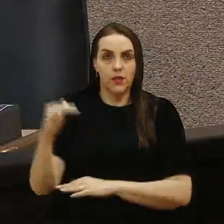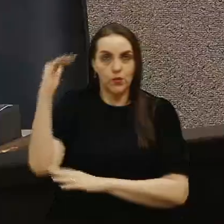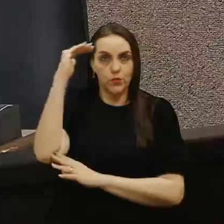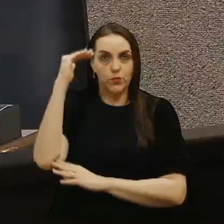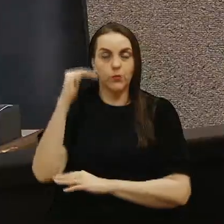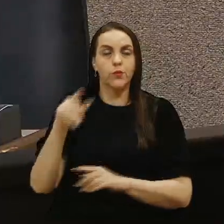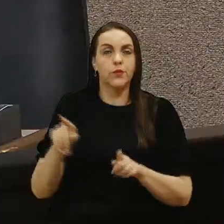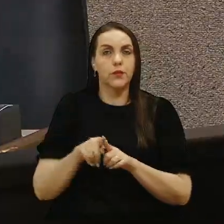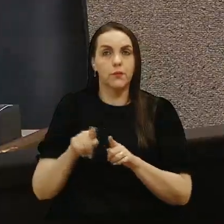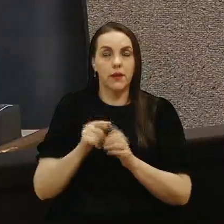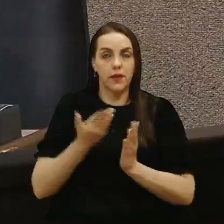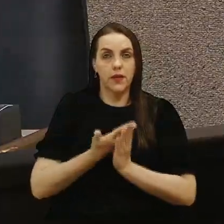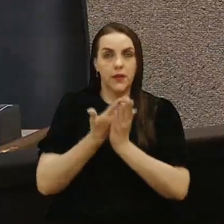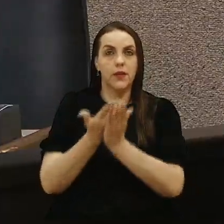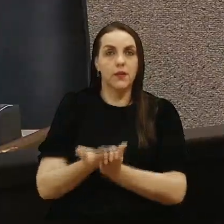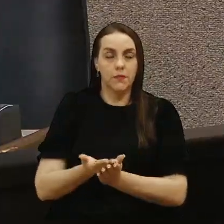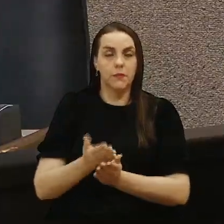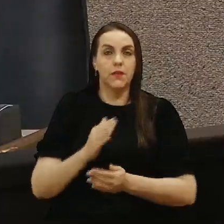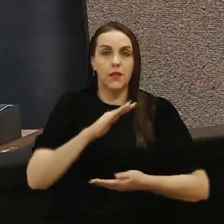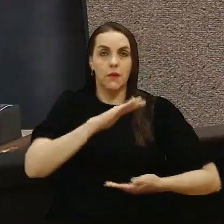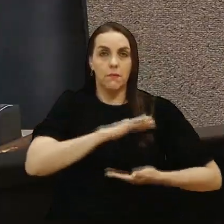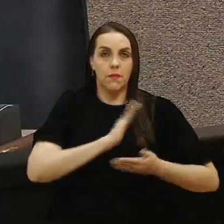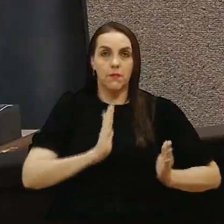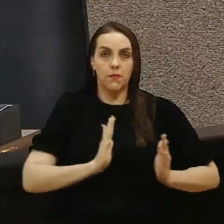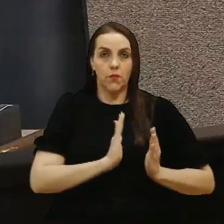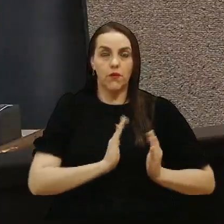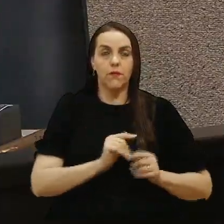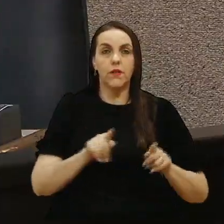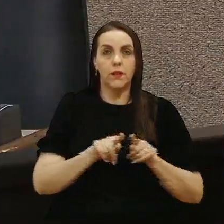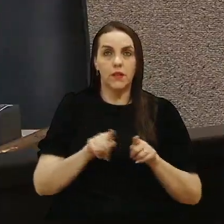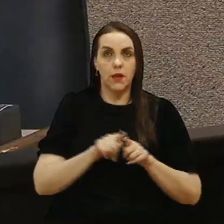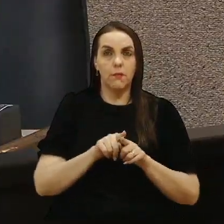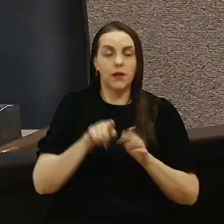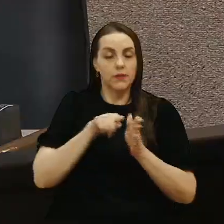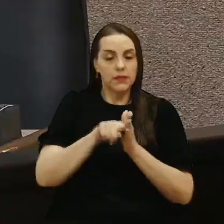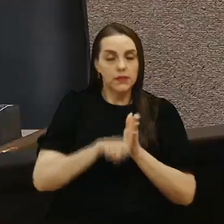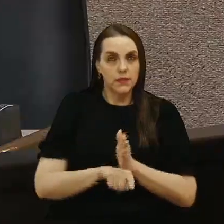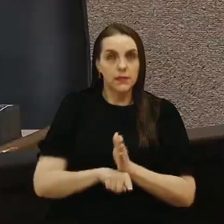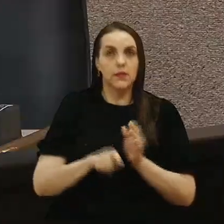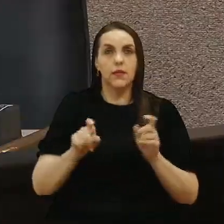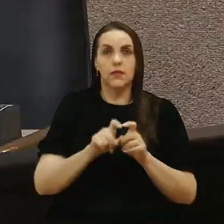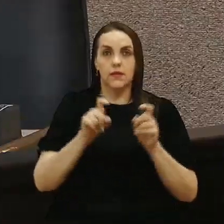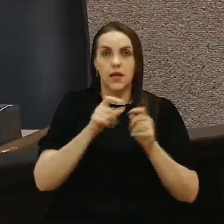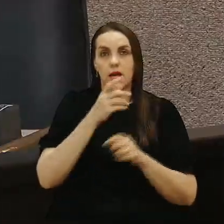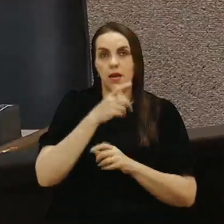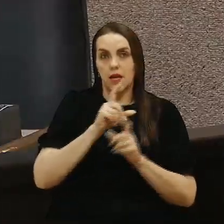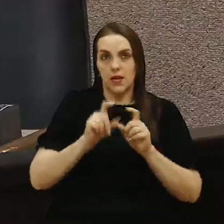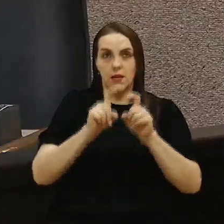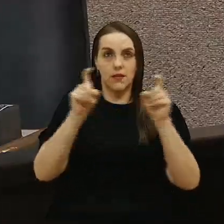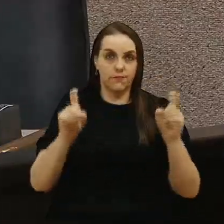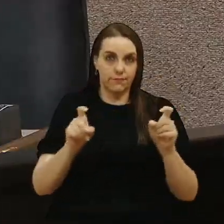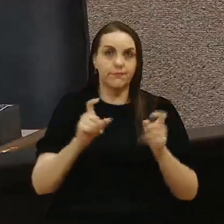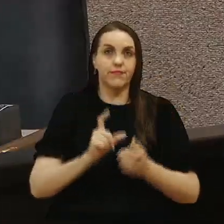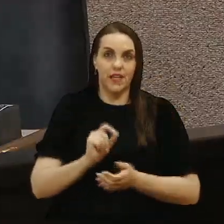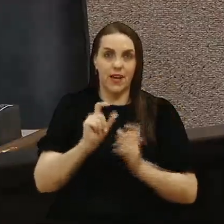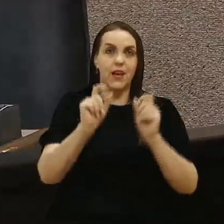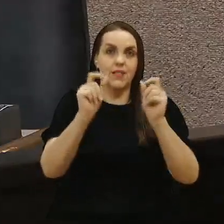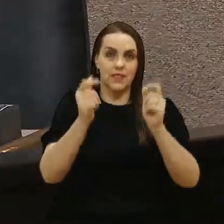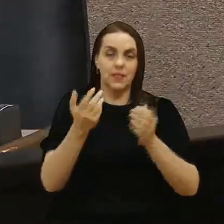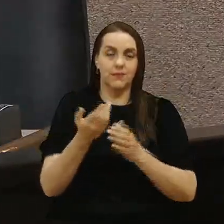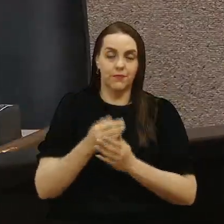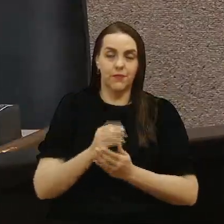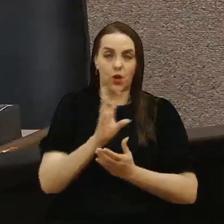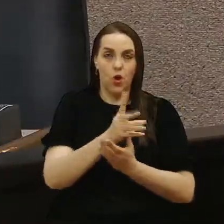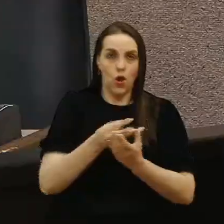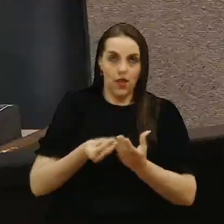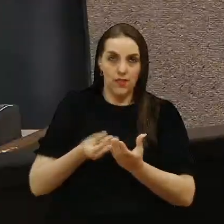também encaminhamento para as mamografias e a coleta do exame para o rastreio do câncer, né? Então, falamos de Outubro Rosa, então a importância das